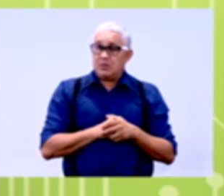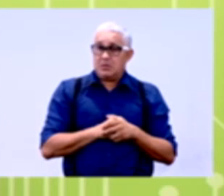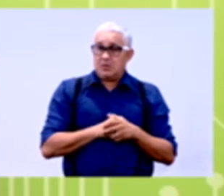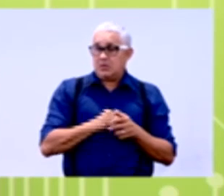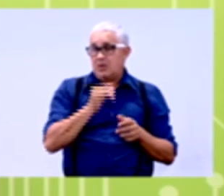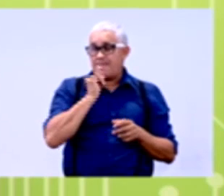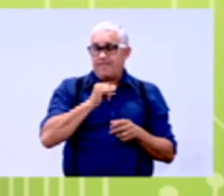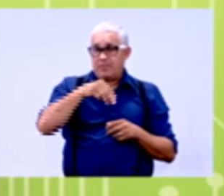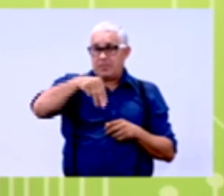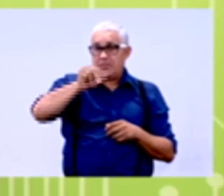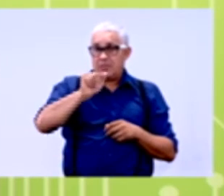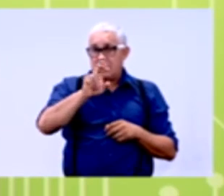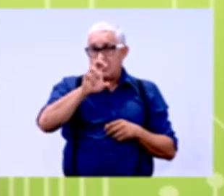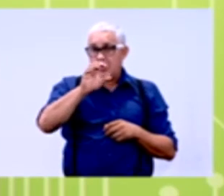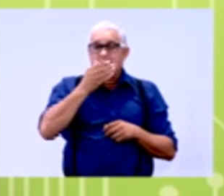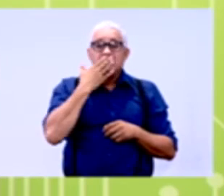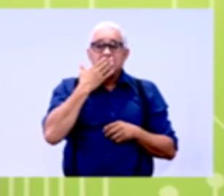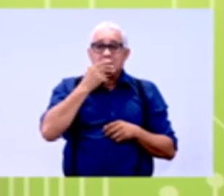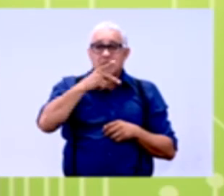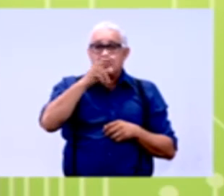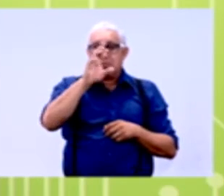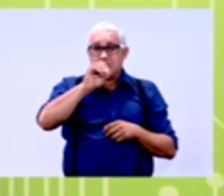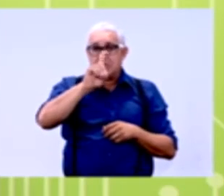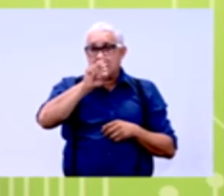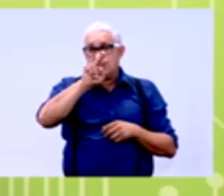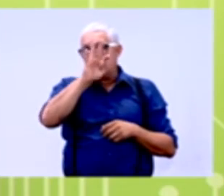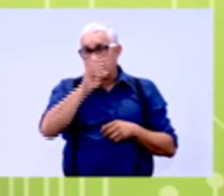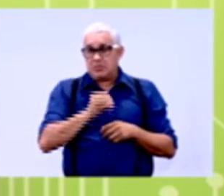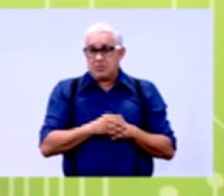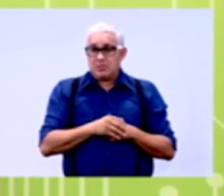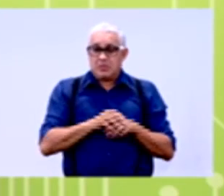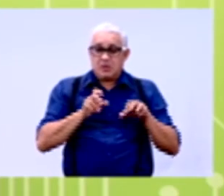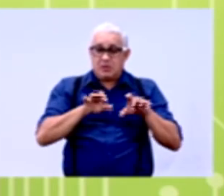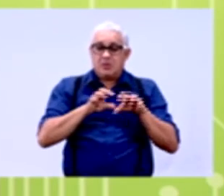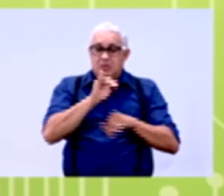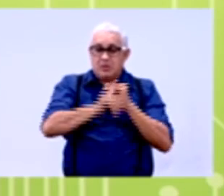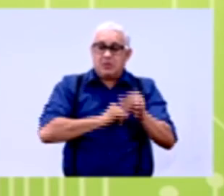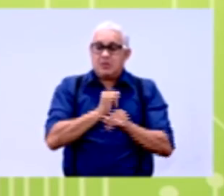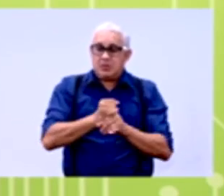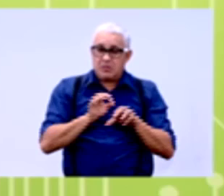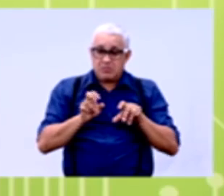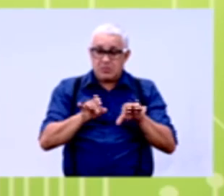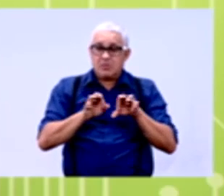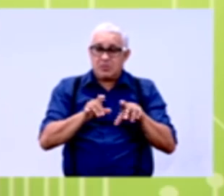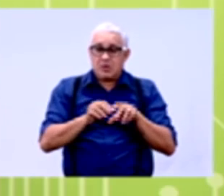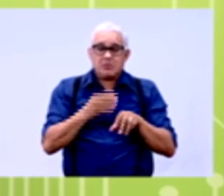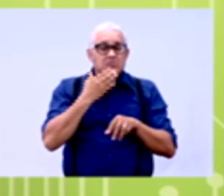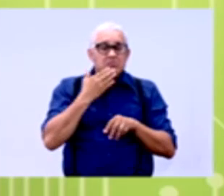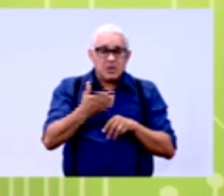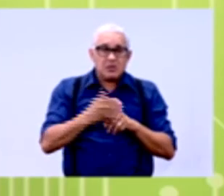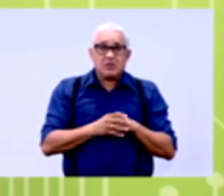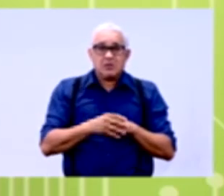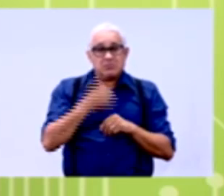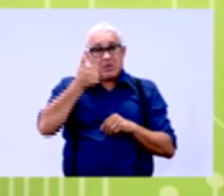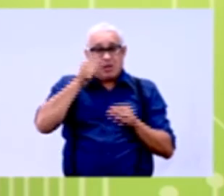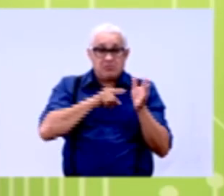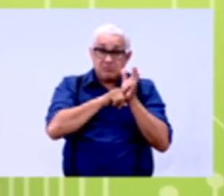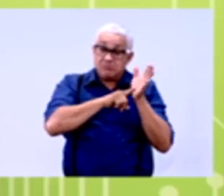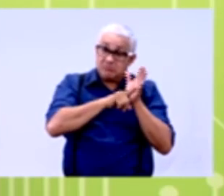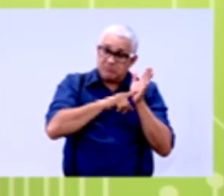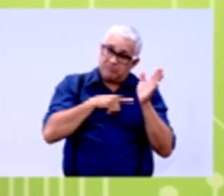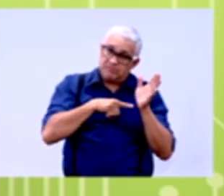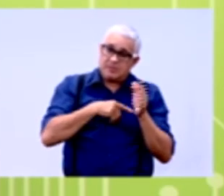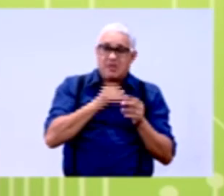produto. Então, ele vai entrar no navegador, vai solicitar primeiro, fazer uma consulta, por